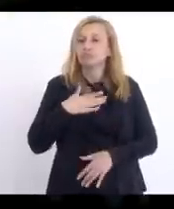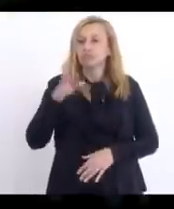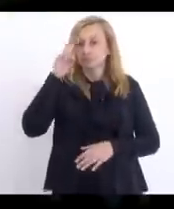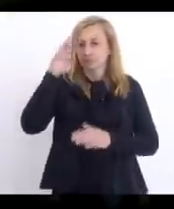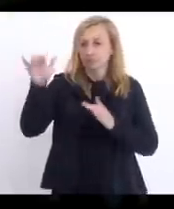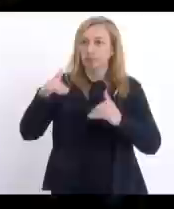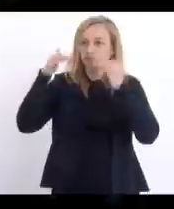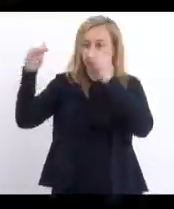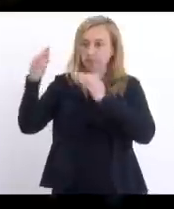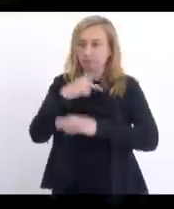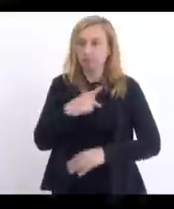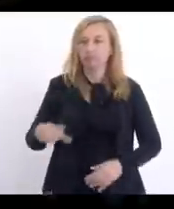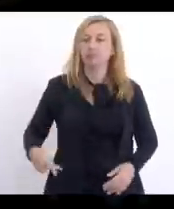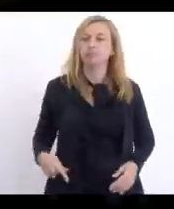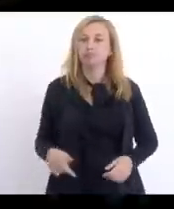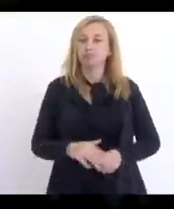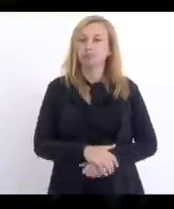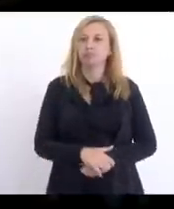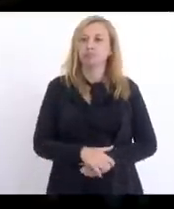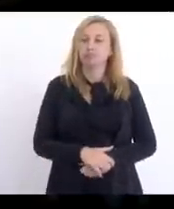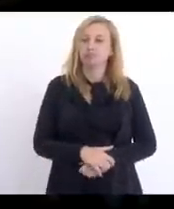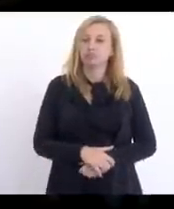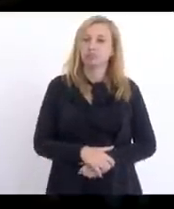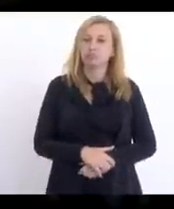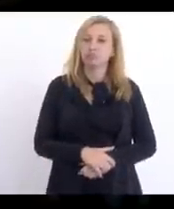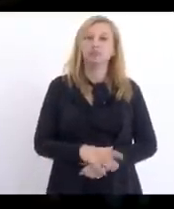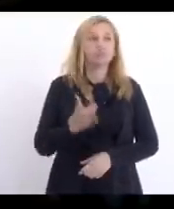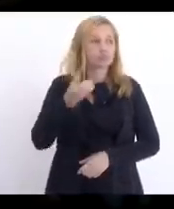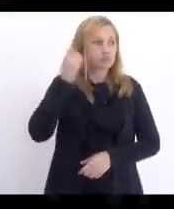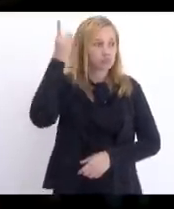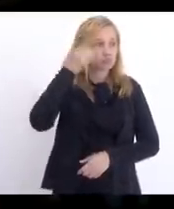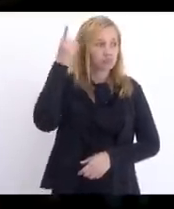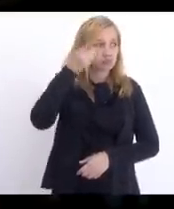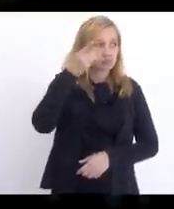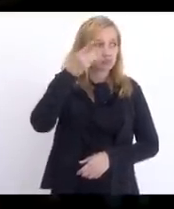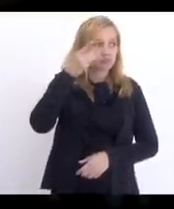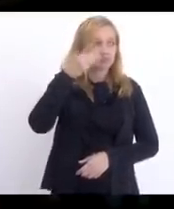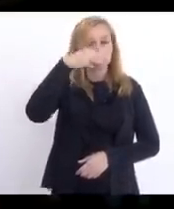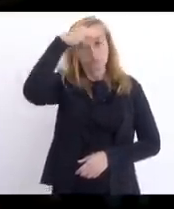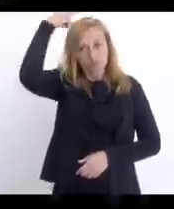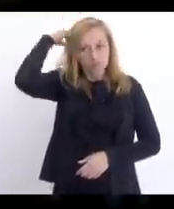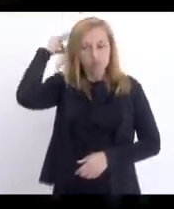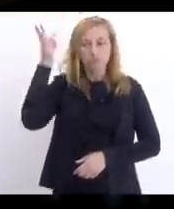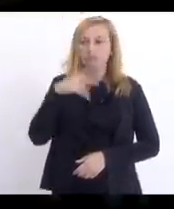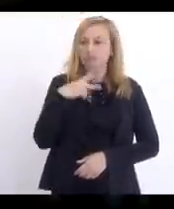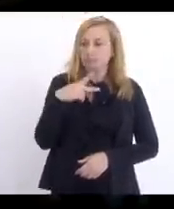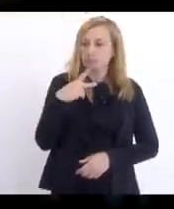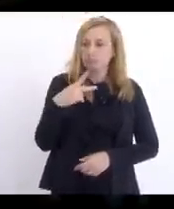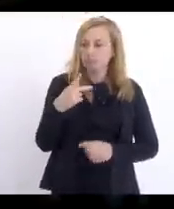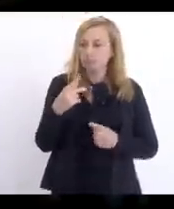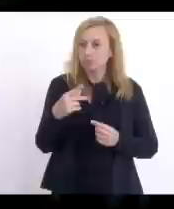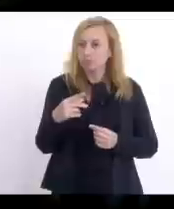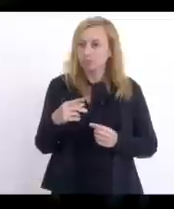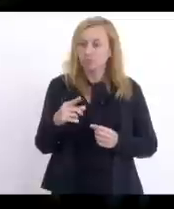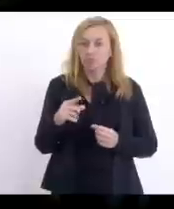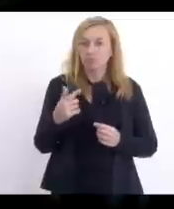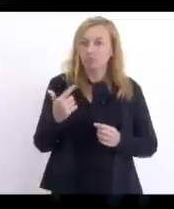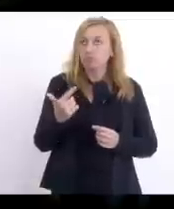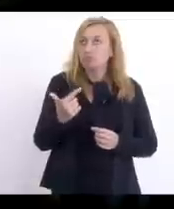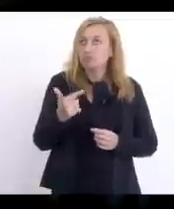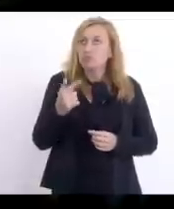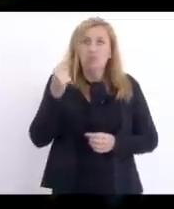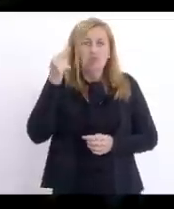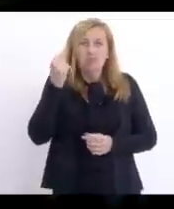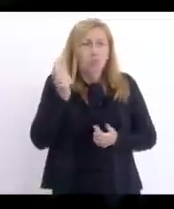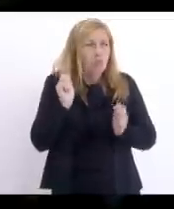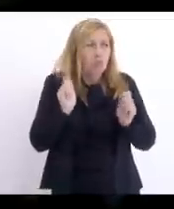Excelência, que está longe do que o deputado Márcio Pacheco falou, nós não temos bola de cristal, nós não